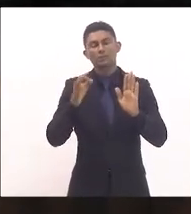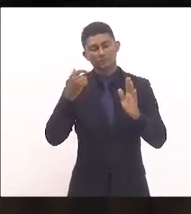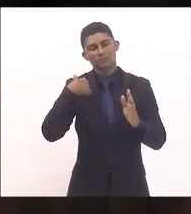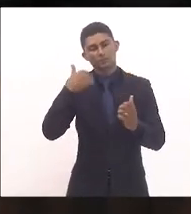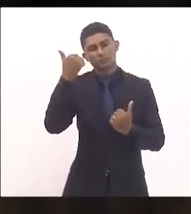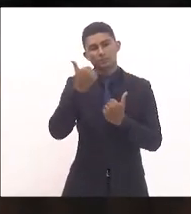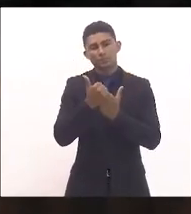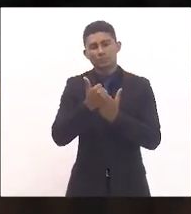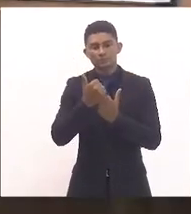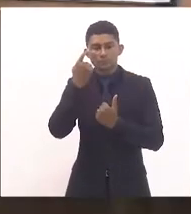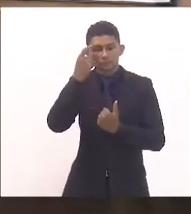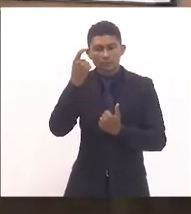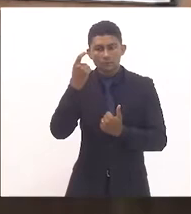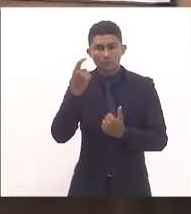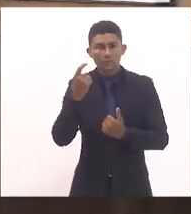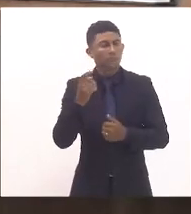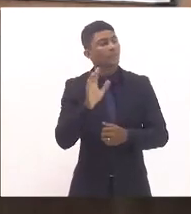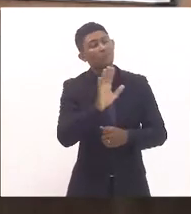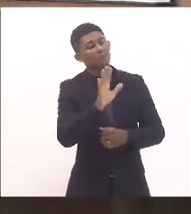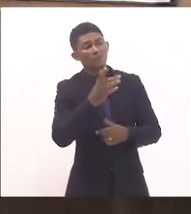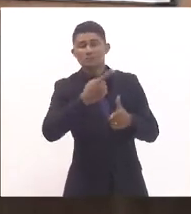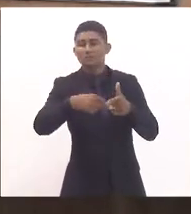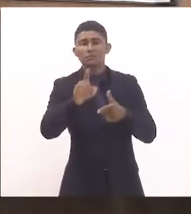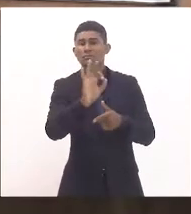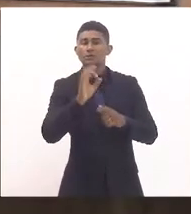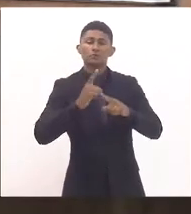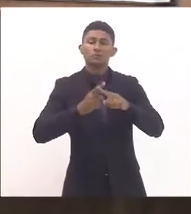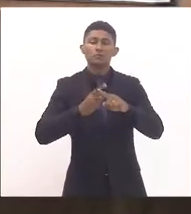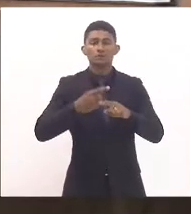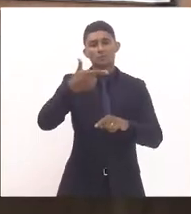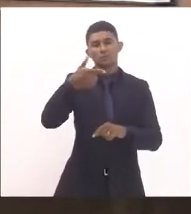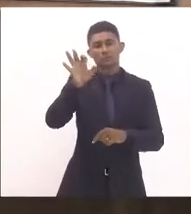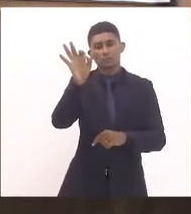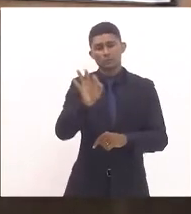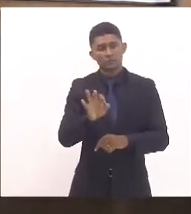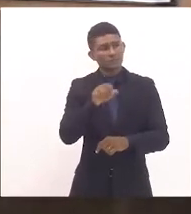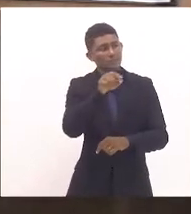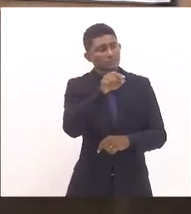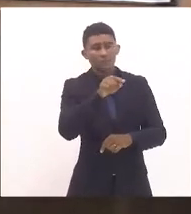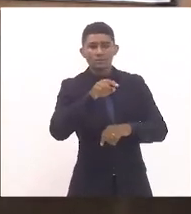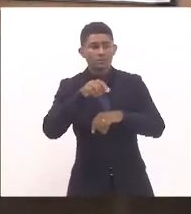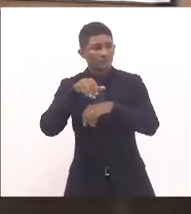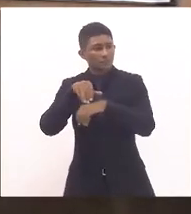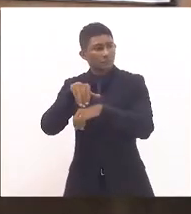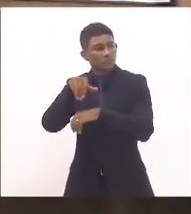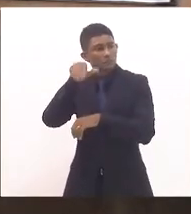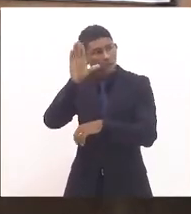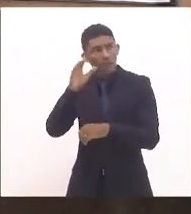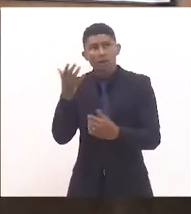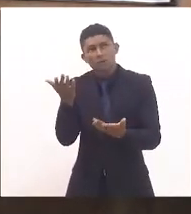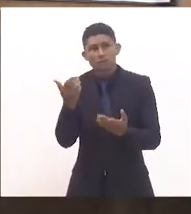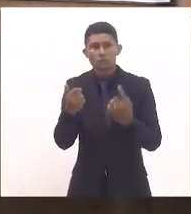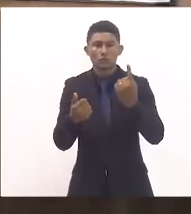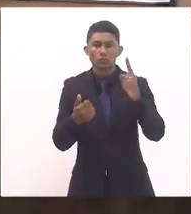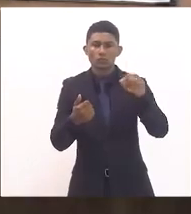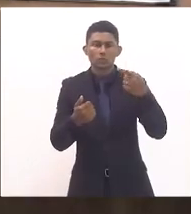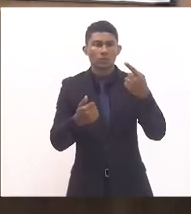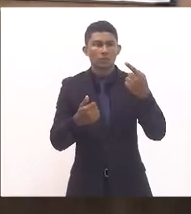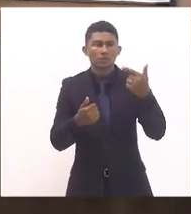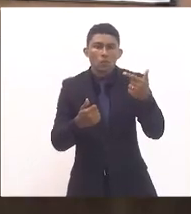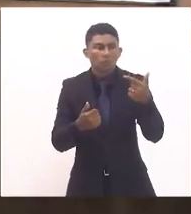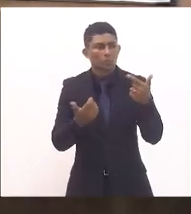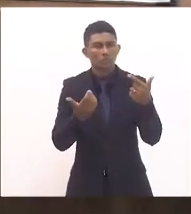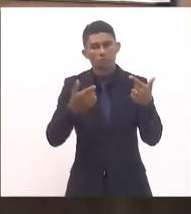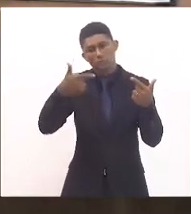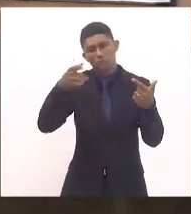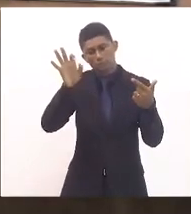faturamento. Não haverá problema, porque 2% é maior que 1,2%. Okay.